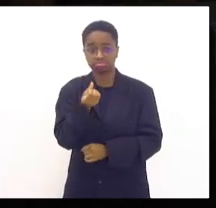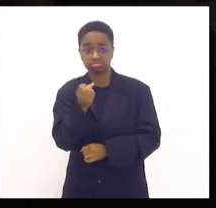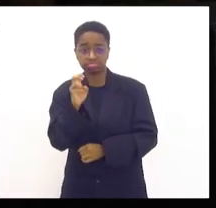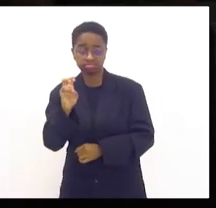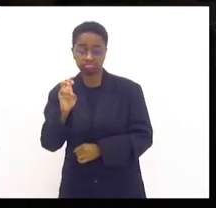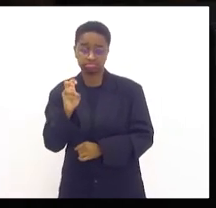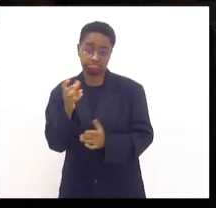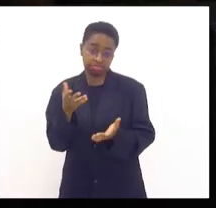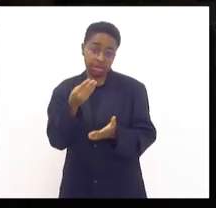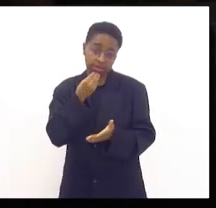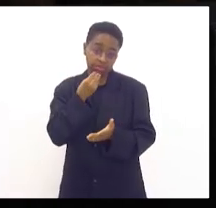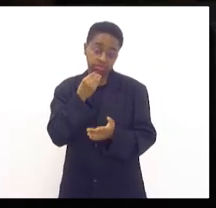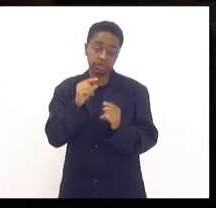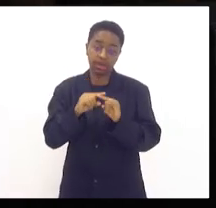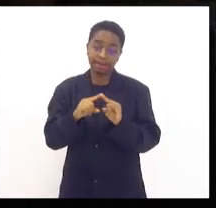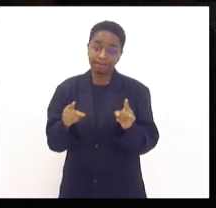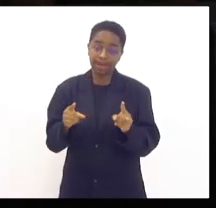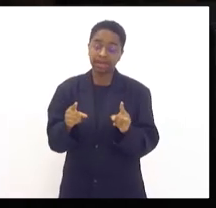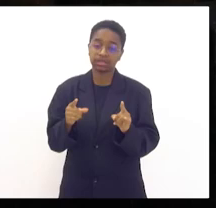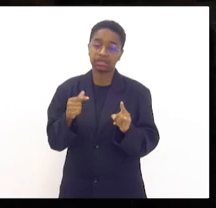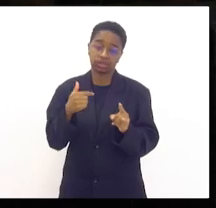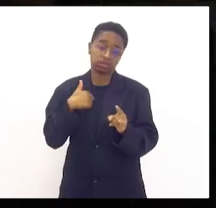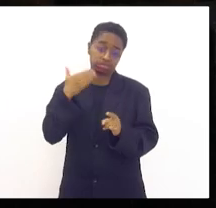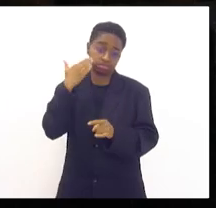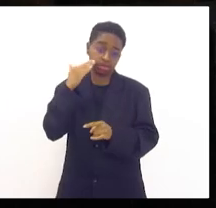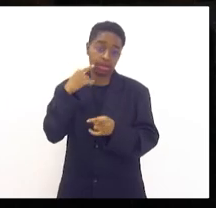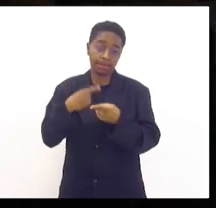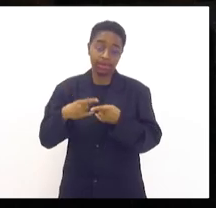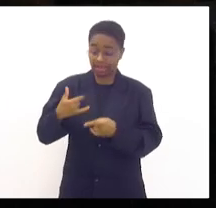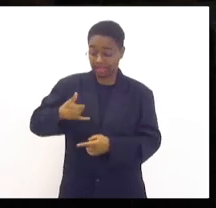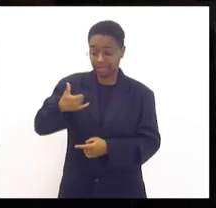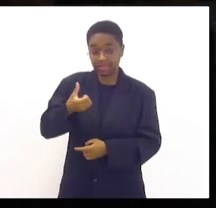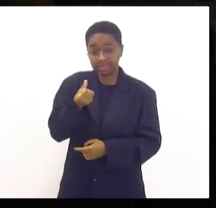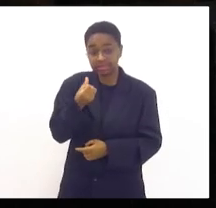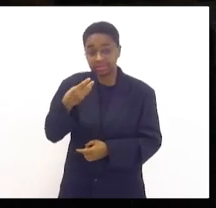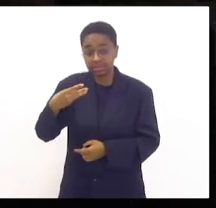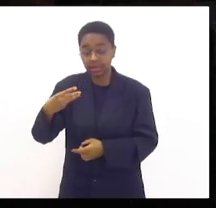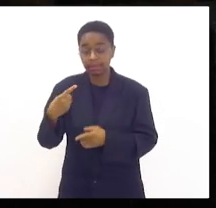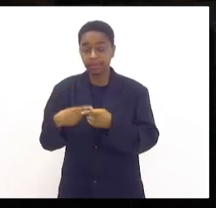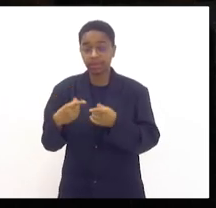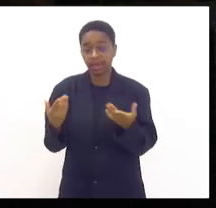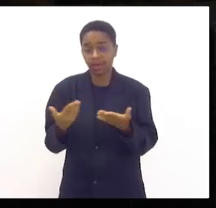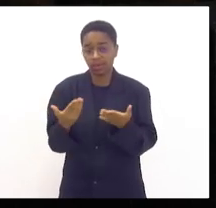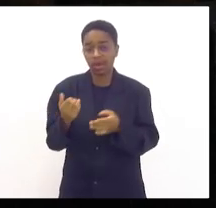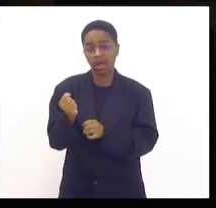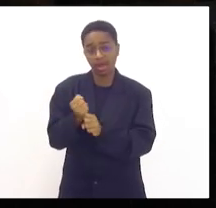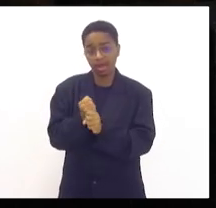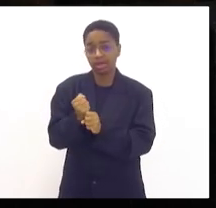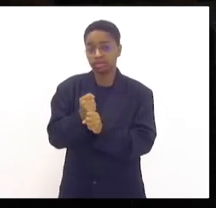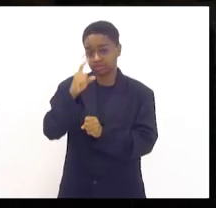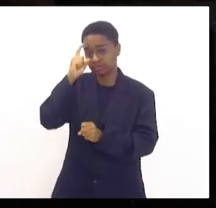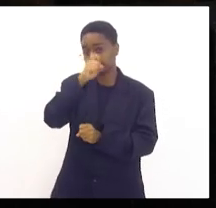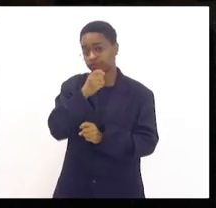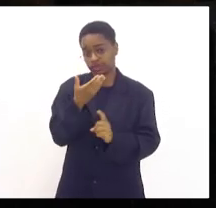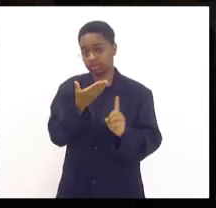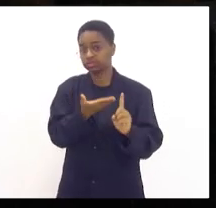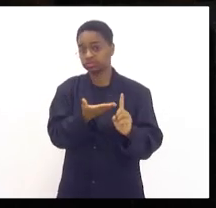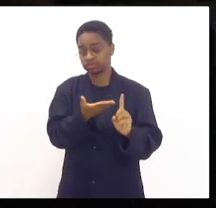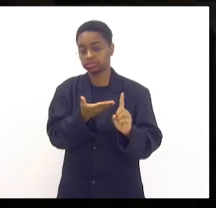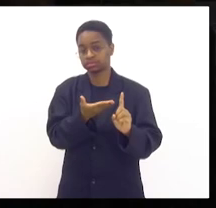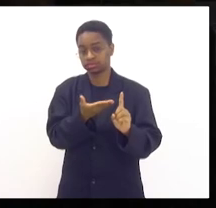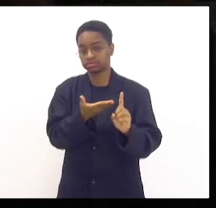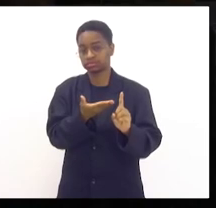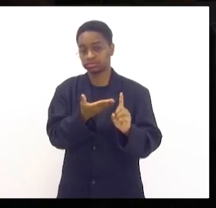até seria. Mas eu entendi os 63, porque esse ano tem sido um ano muito duro para Vossa